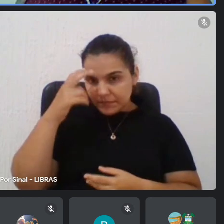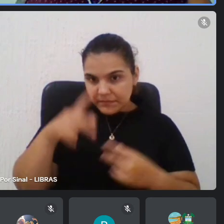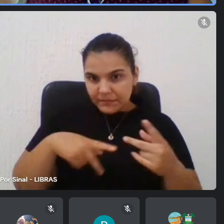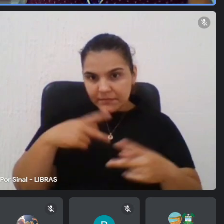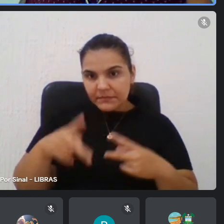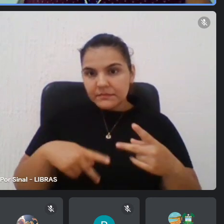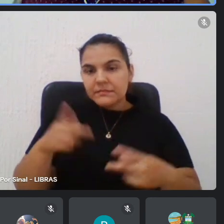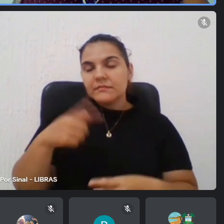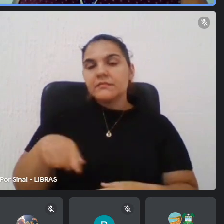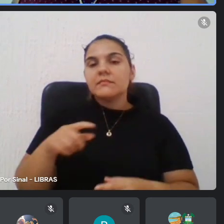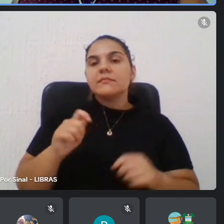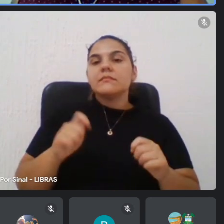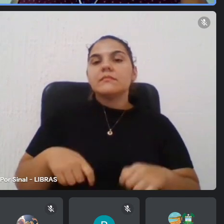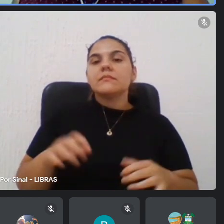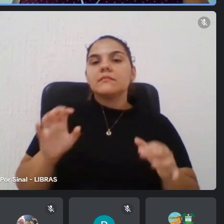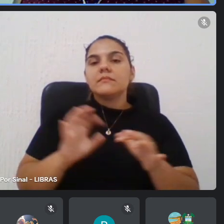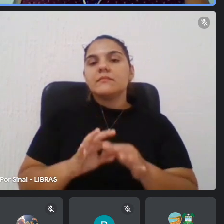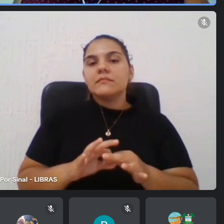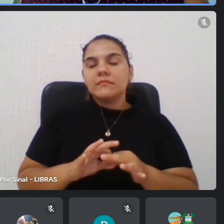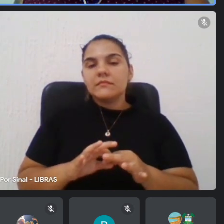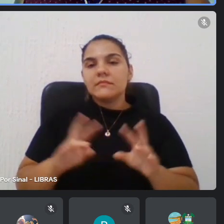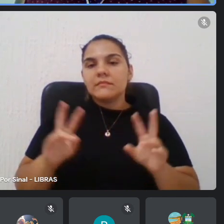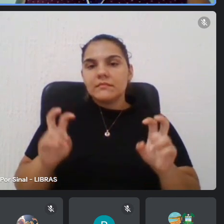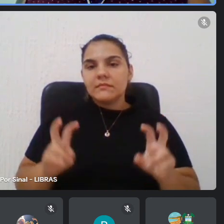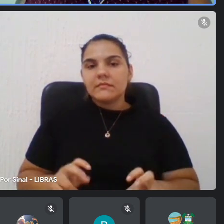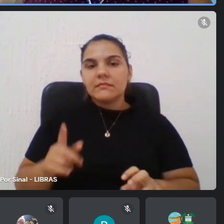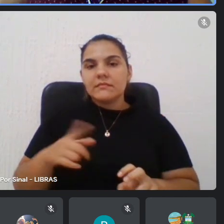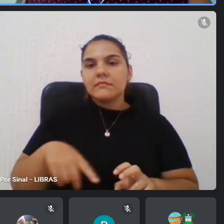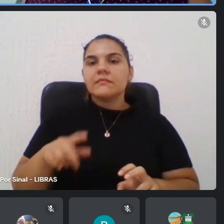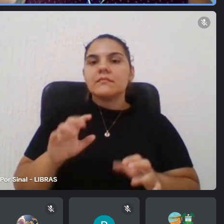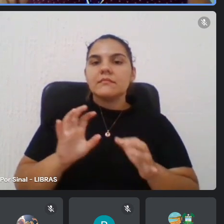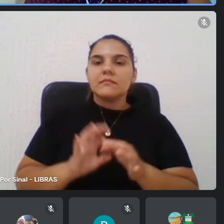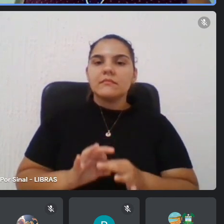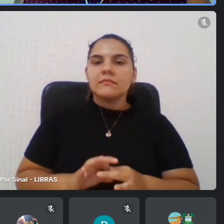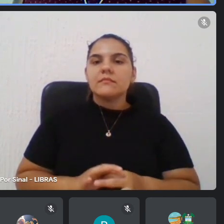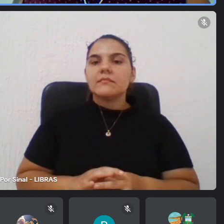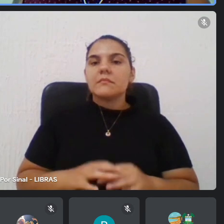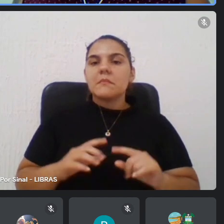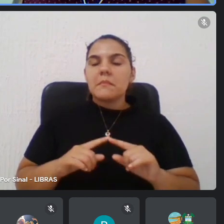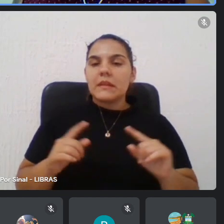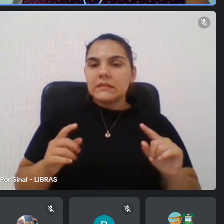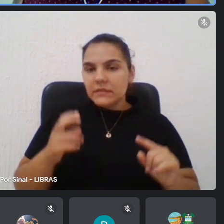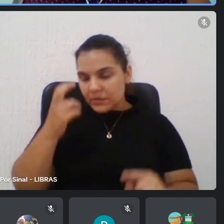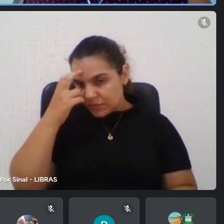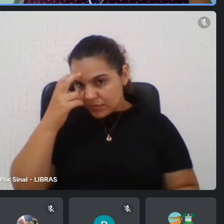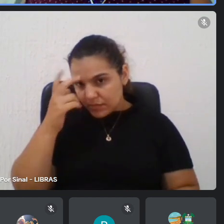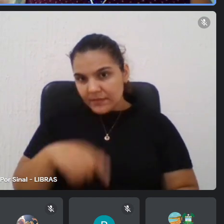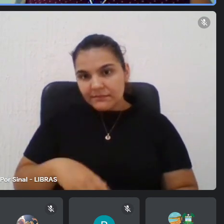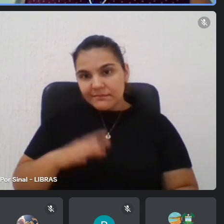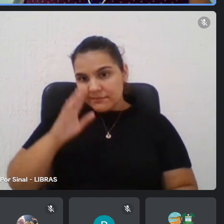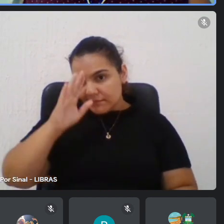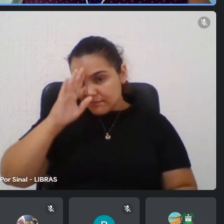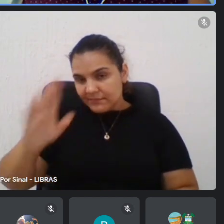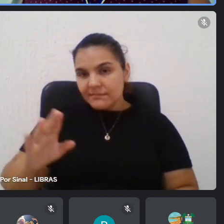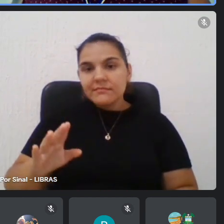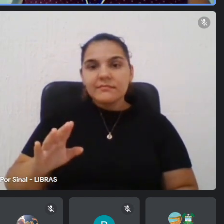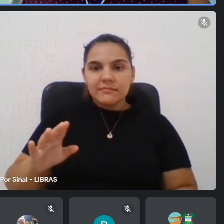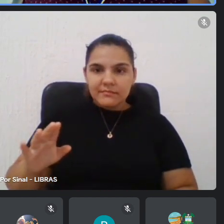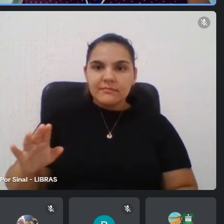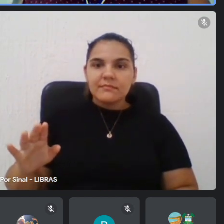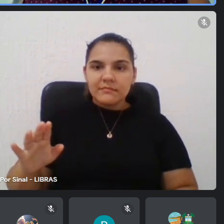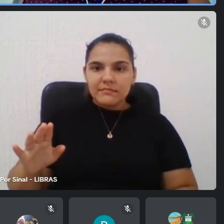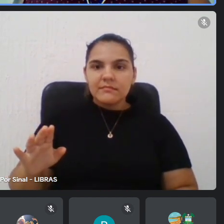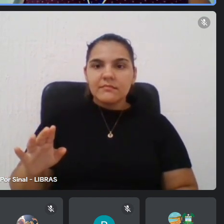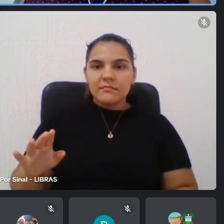estar atrelados às temáticas que vocês trazem como complementar, mas a cultura é o elemento principal, a cultura é o elemento